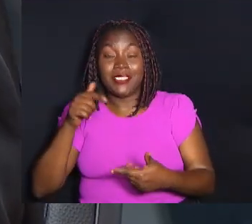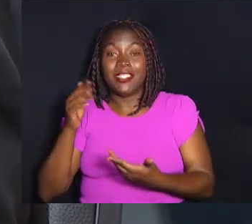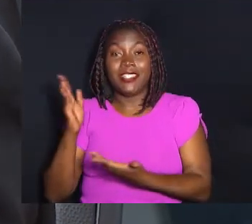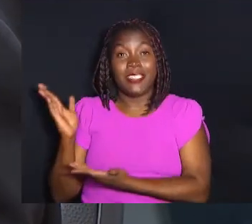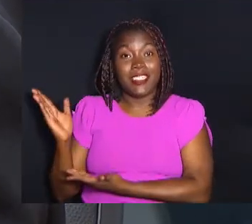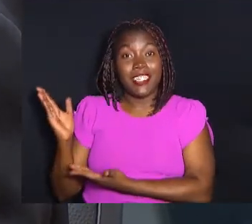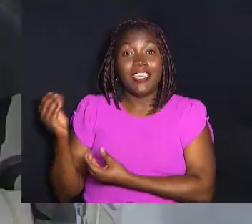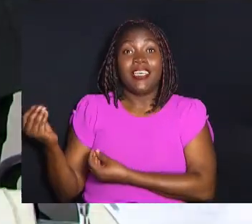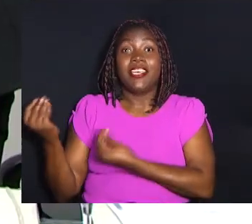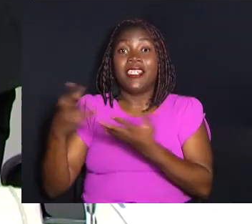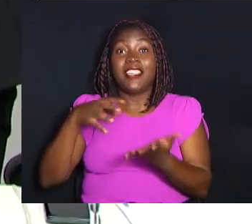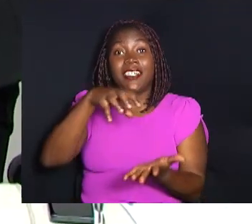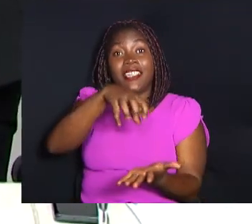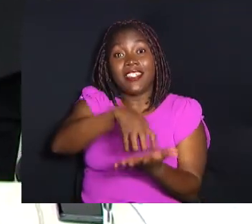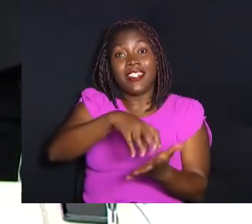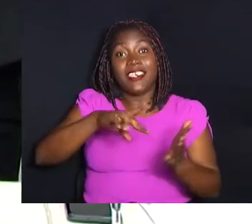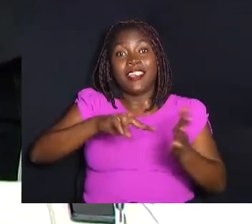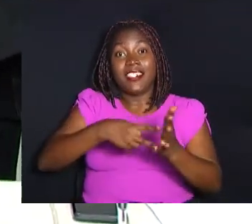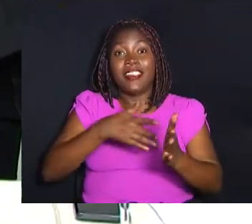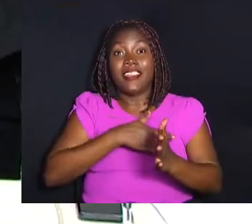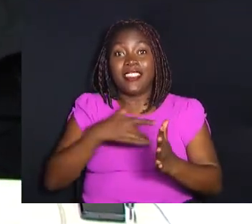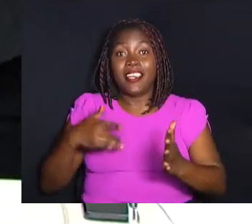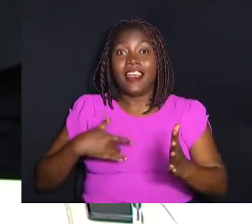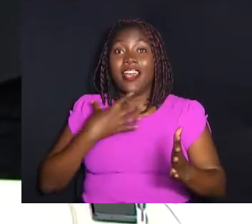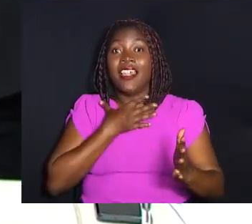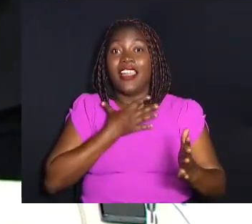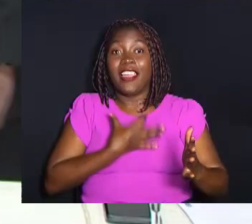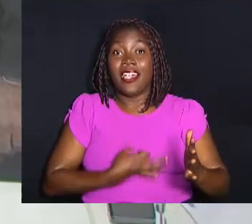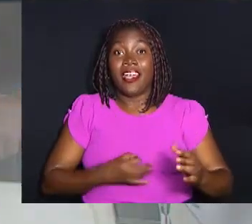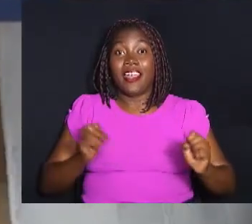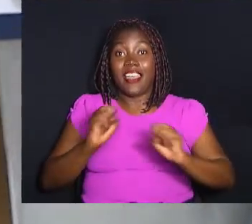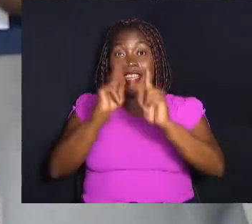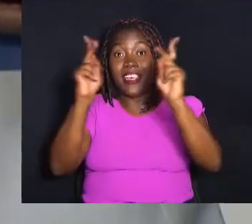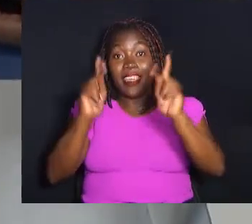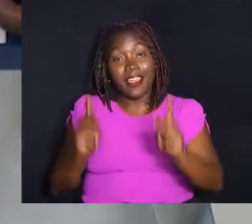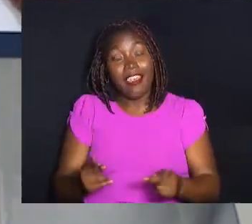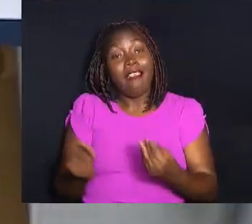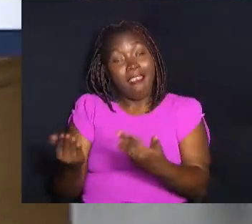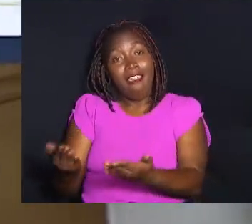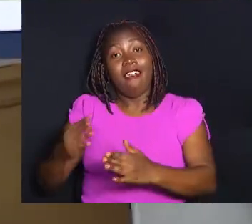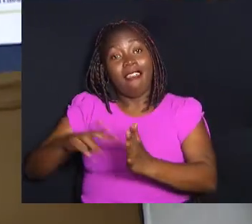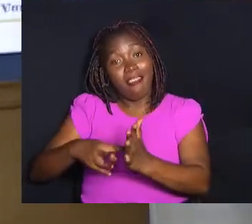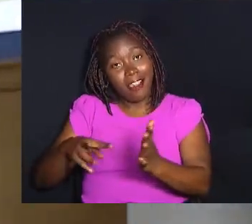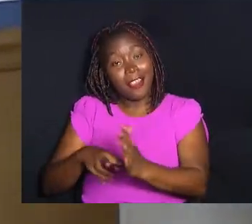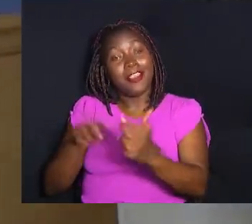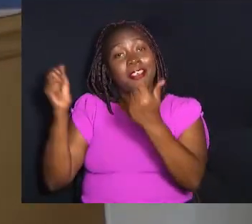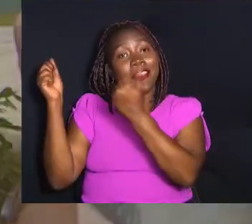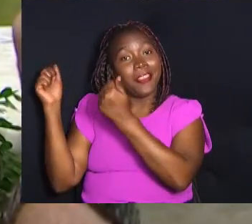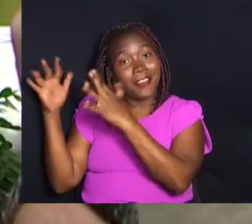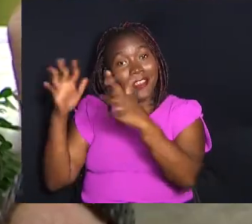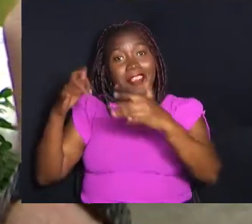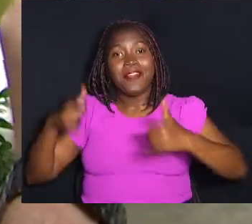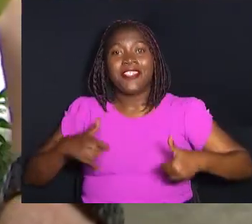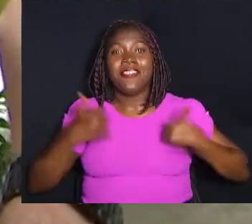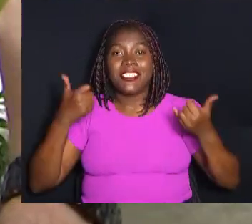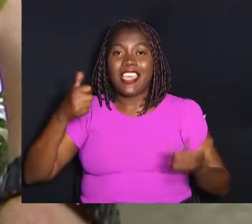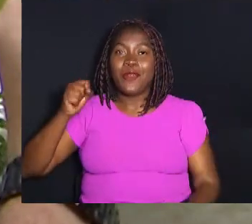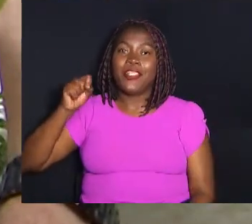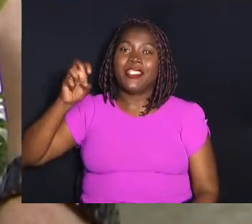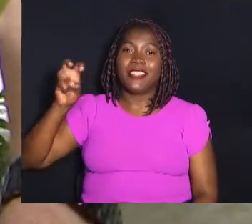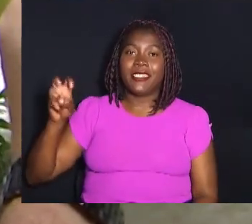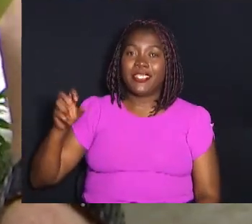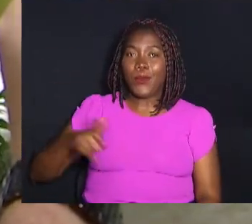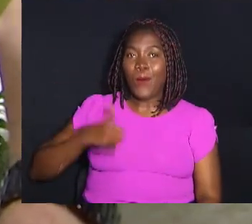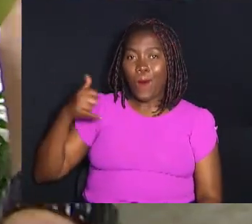Rubens gazs entregou na sede do SIM saúde a medalha Arautos da Paz ao sindicato em comemoração ao